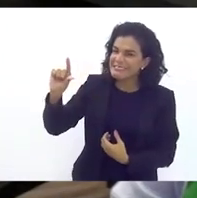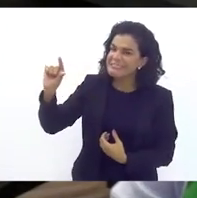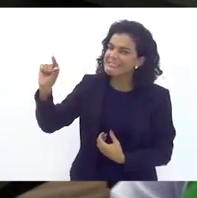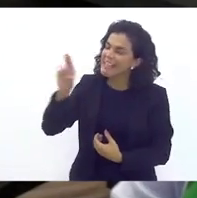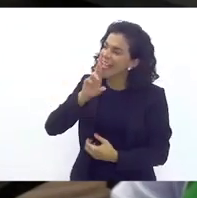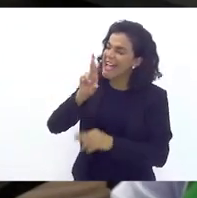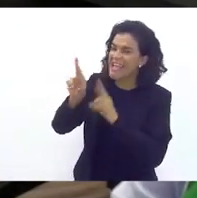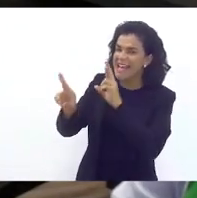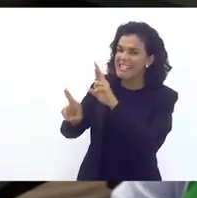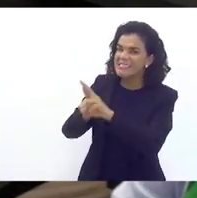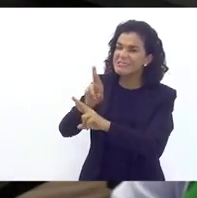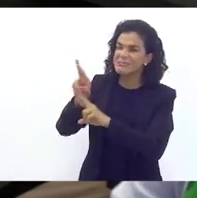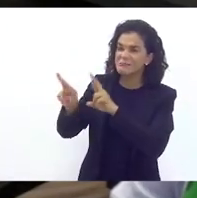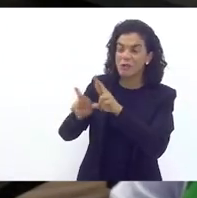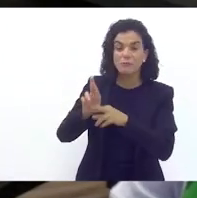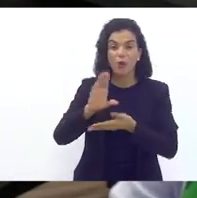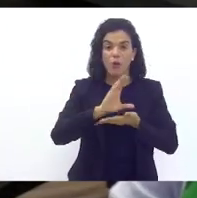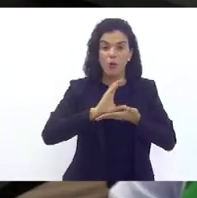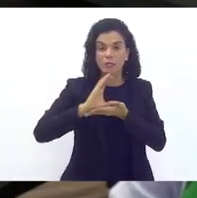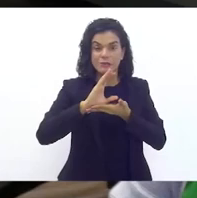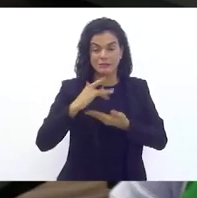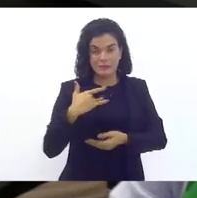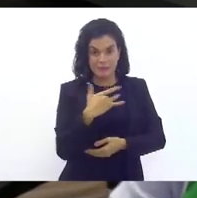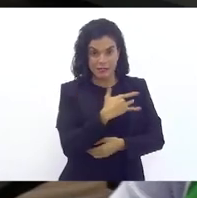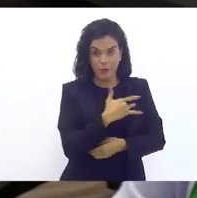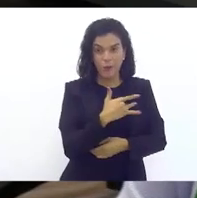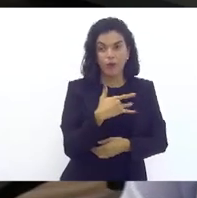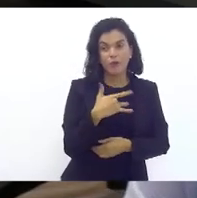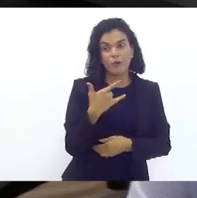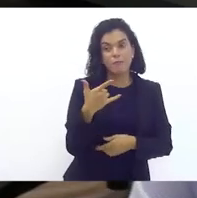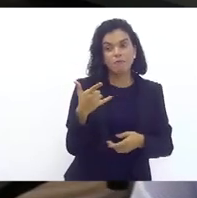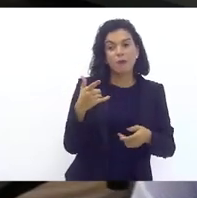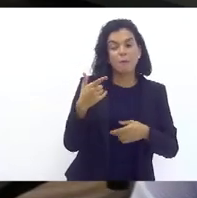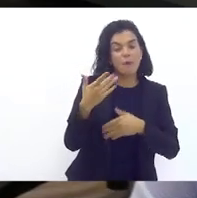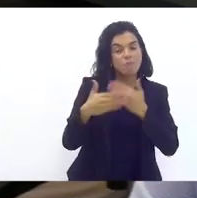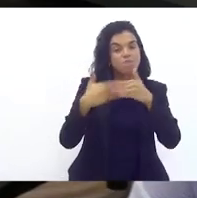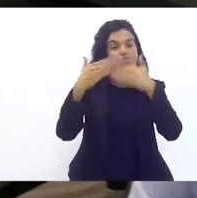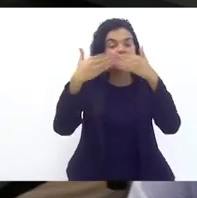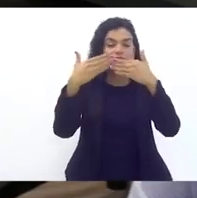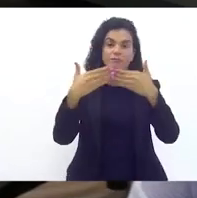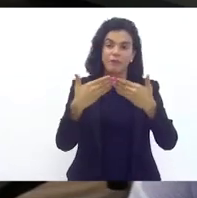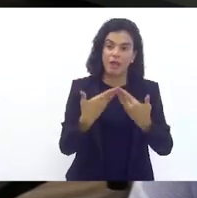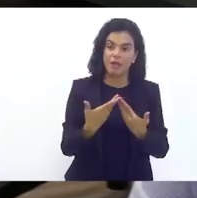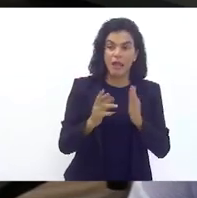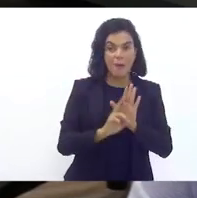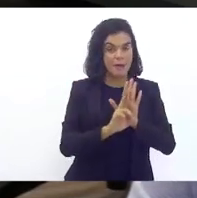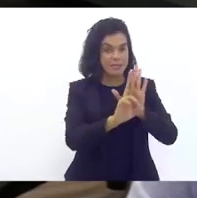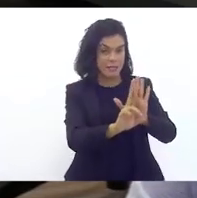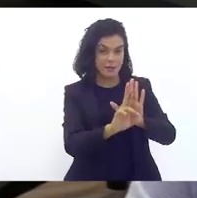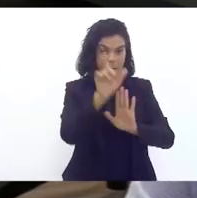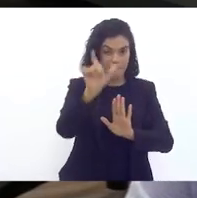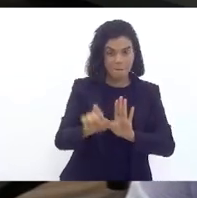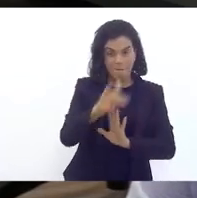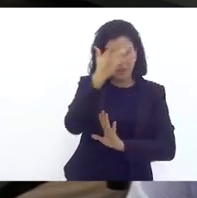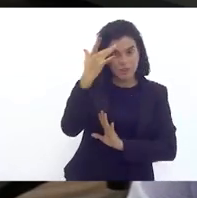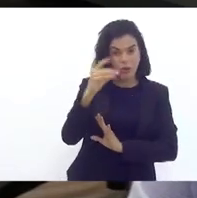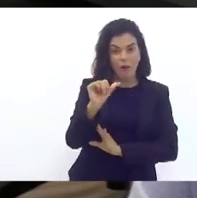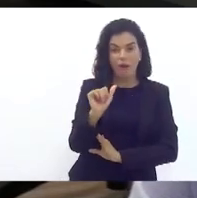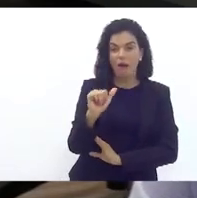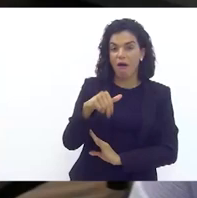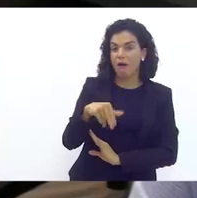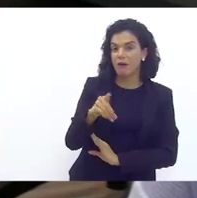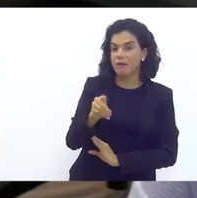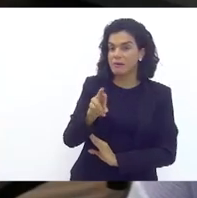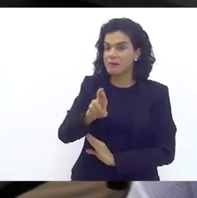de resposta para que o Conselho Estadual de Saúde ele possa se fazer presente. Se faz muito bem representado na pessoa do André, né, trazendo